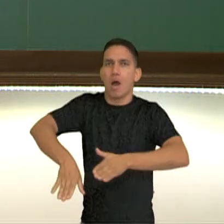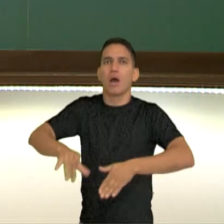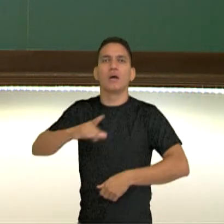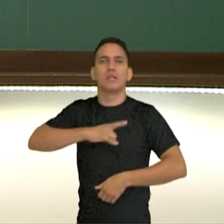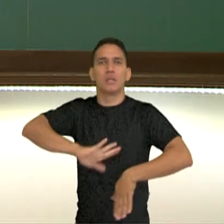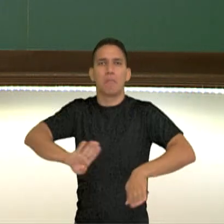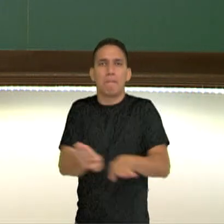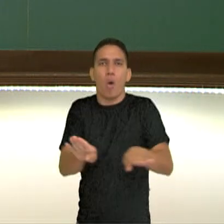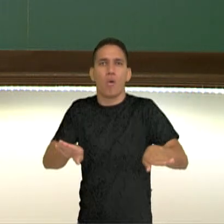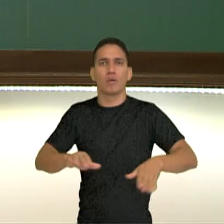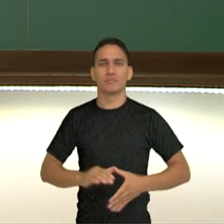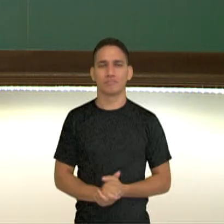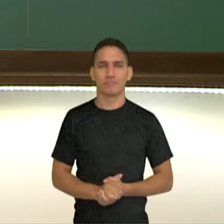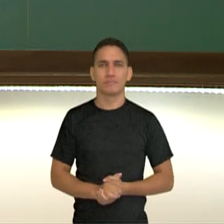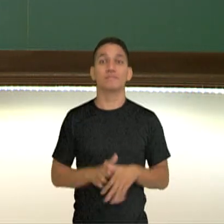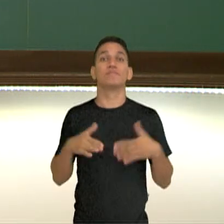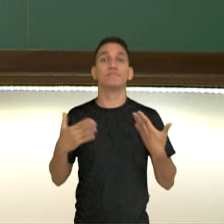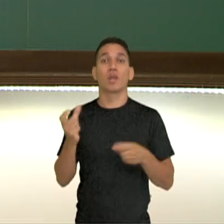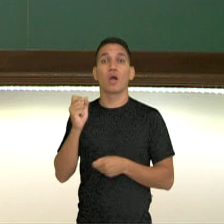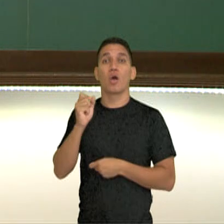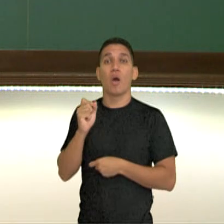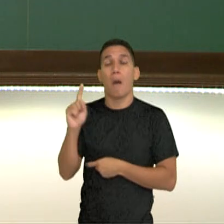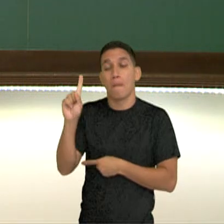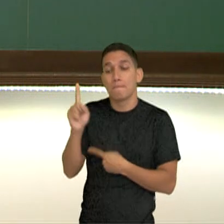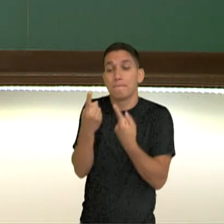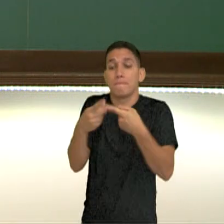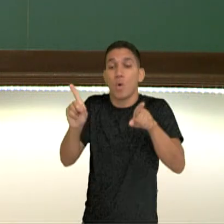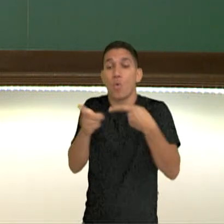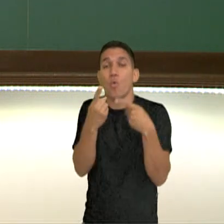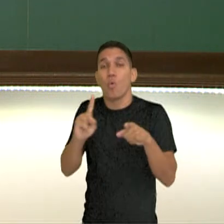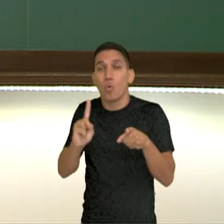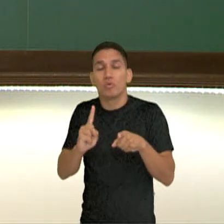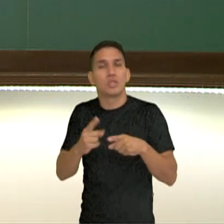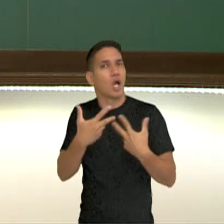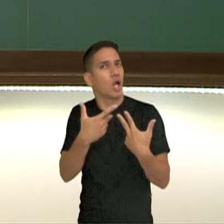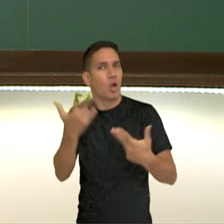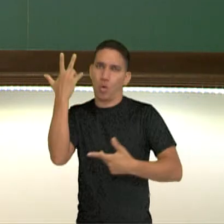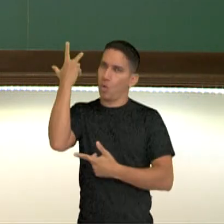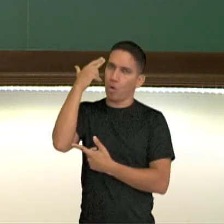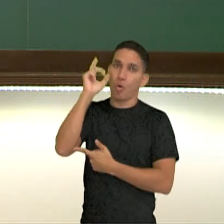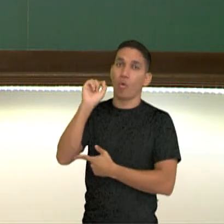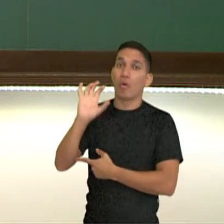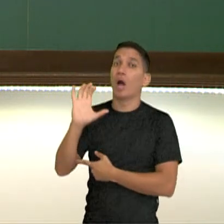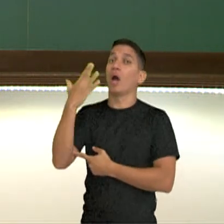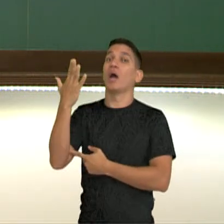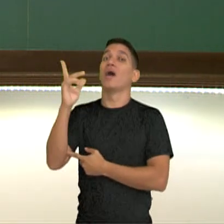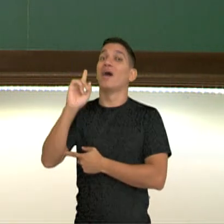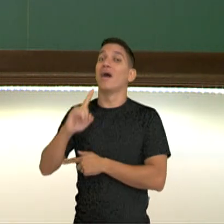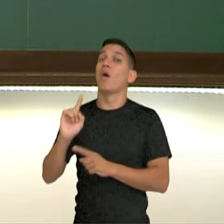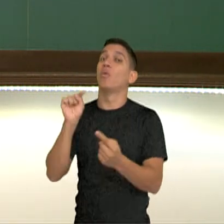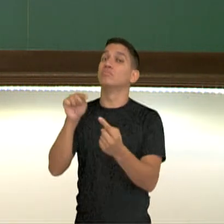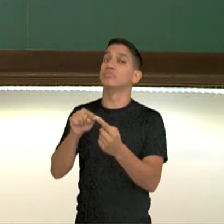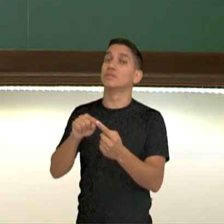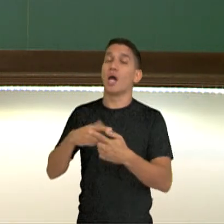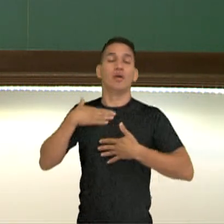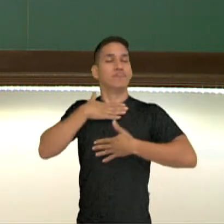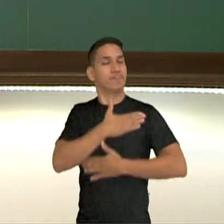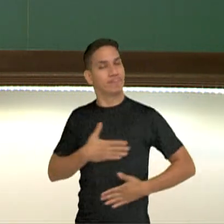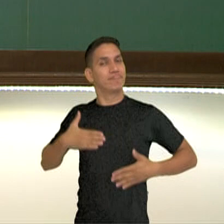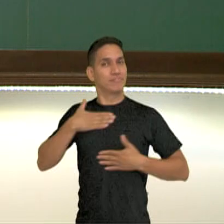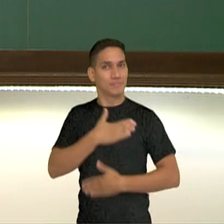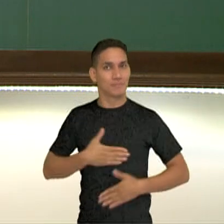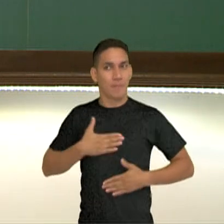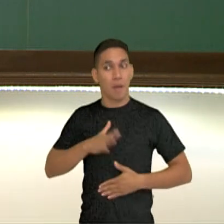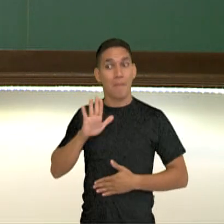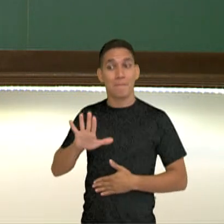a música surgem geralmente em muitos casos como instrumento de entretenimento E no